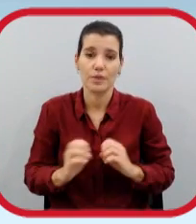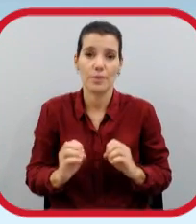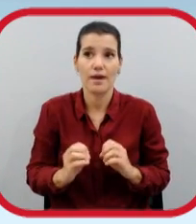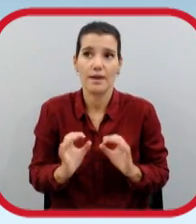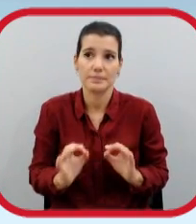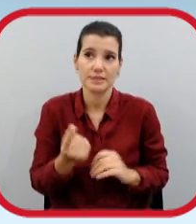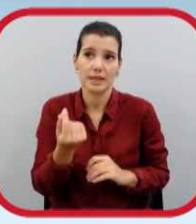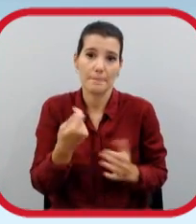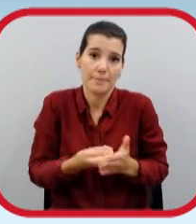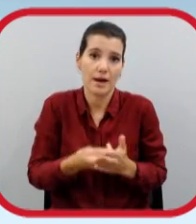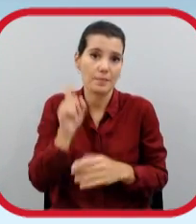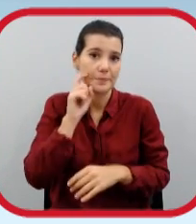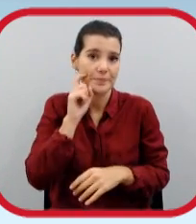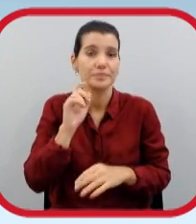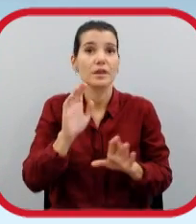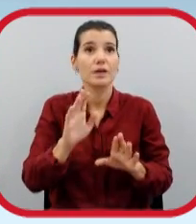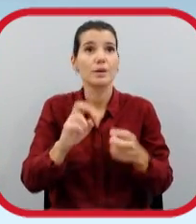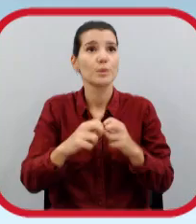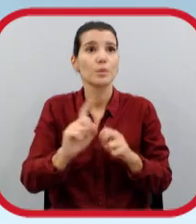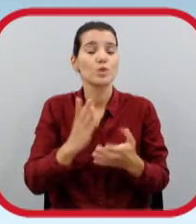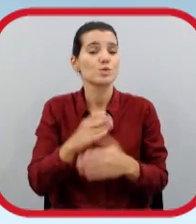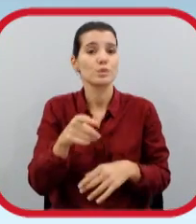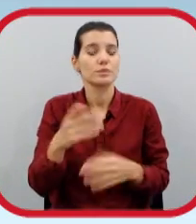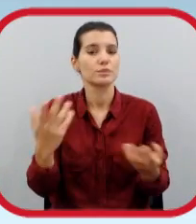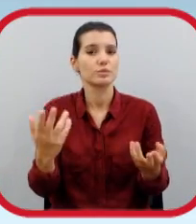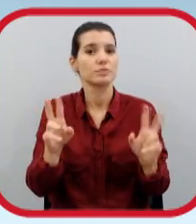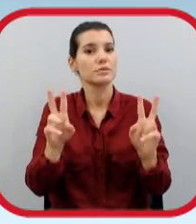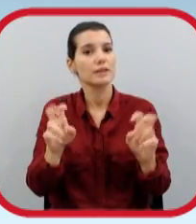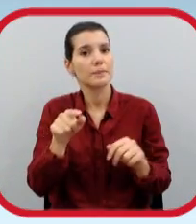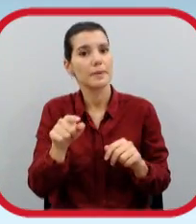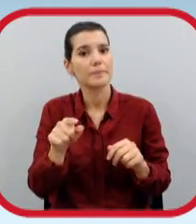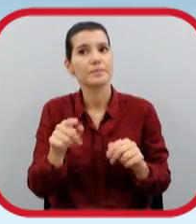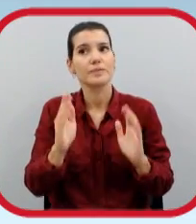há dúvida sobre isso. Mas não é só essa a questão. A questão